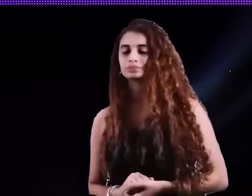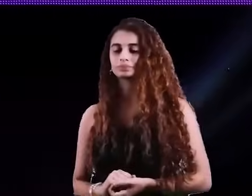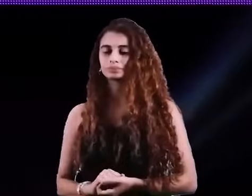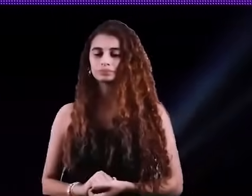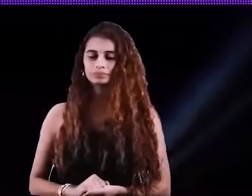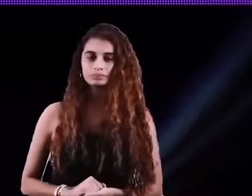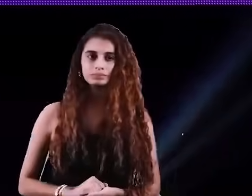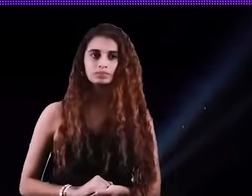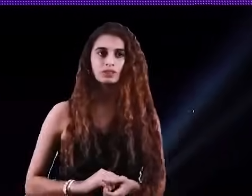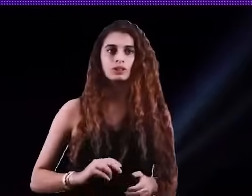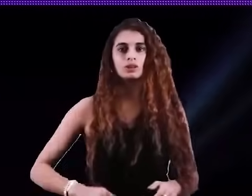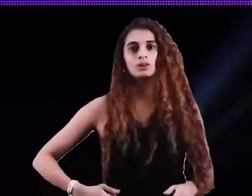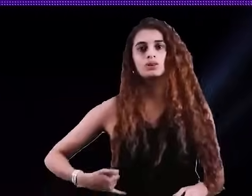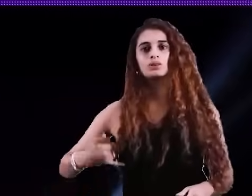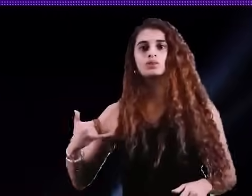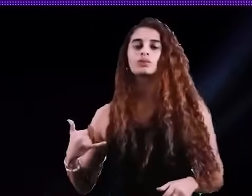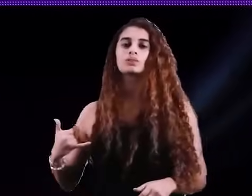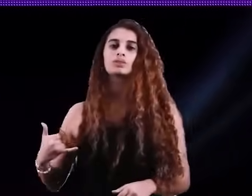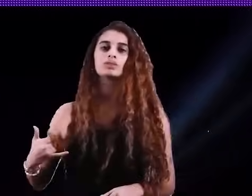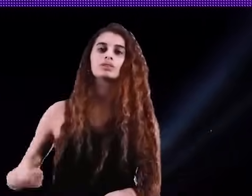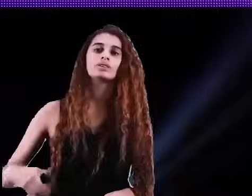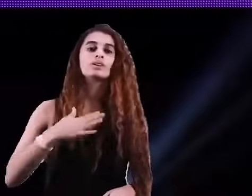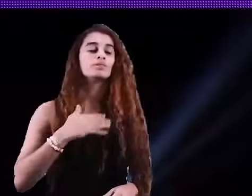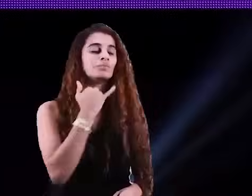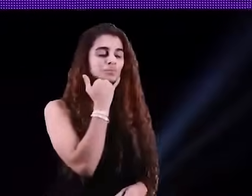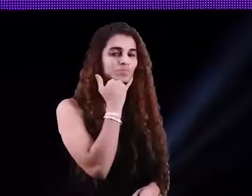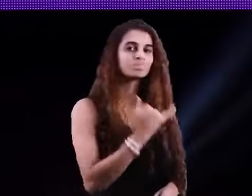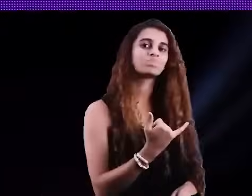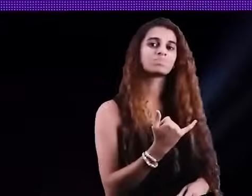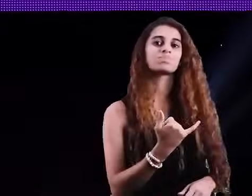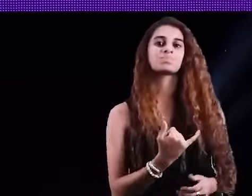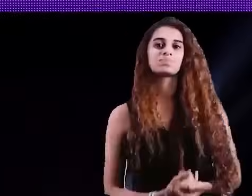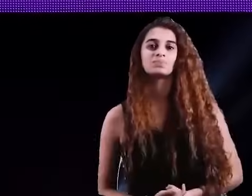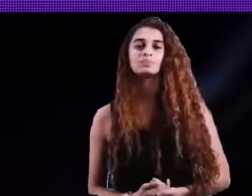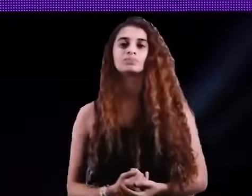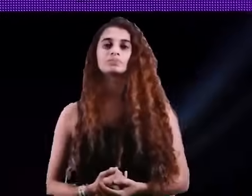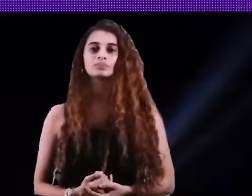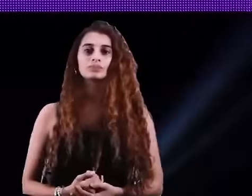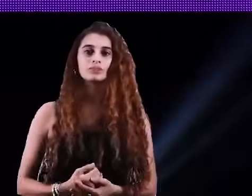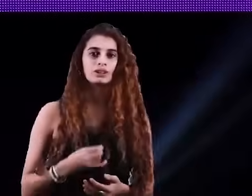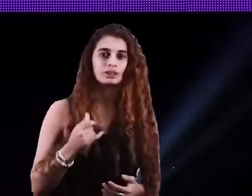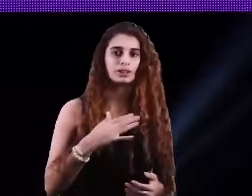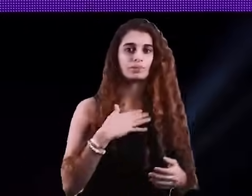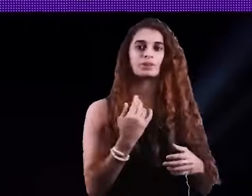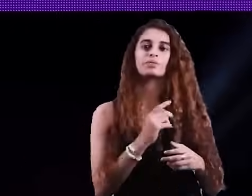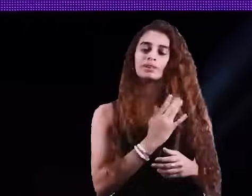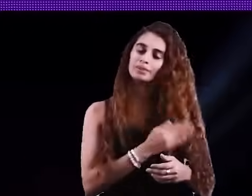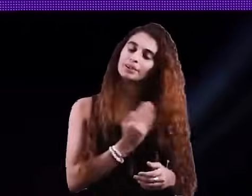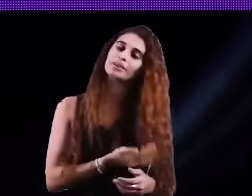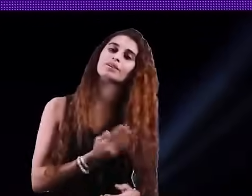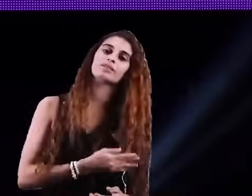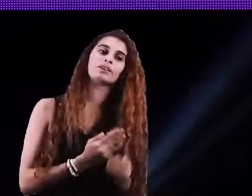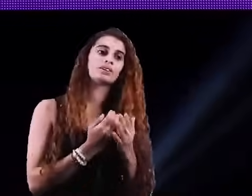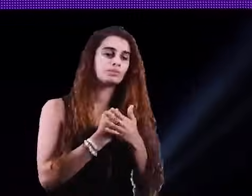o orgulho e dizer assim: me perdoe, porque durante algum tempo na minha vida eu guardei no meu coração uma ferida que não era pra eu